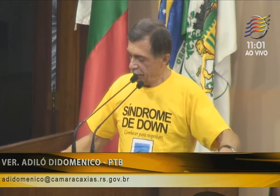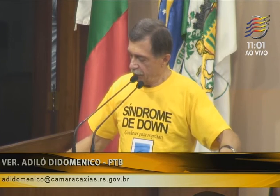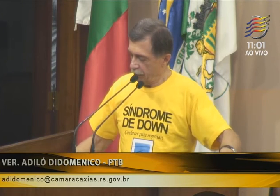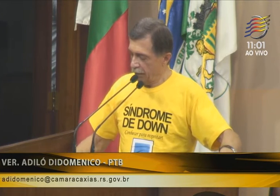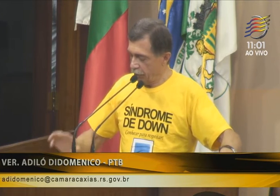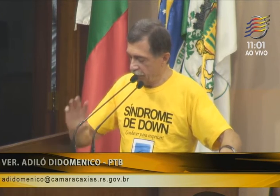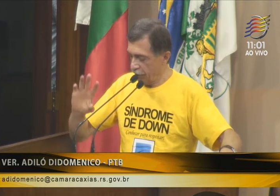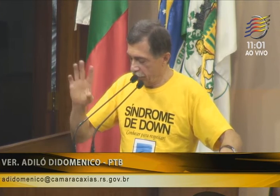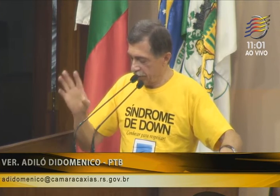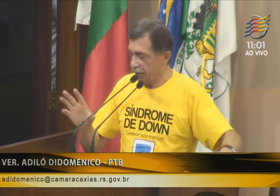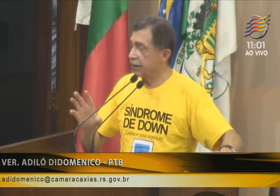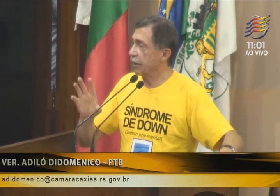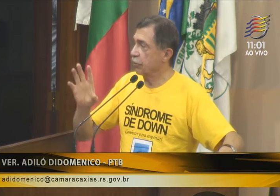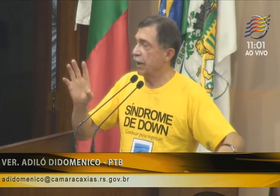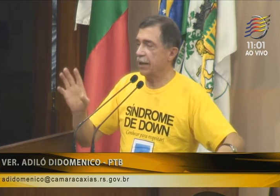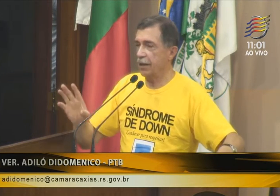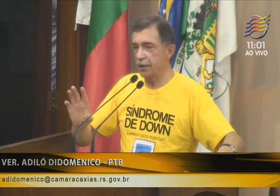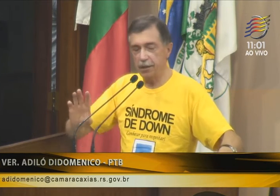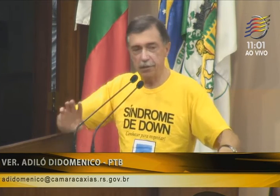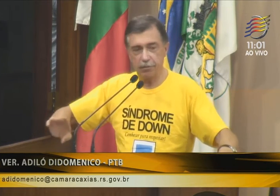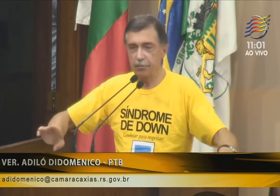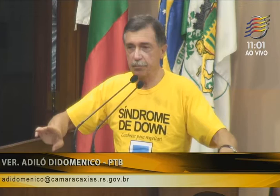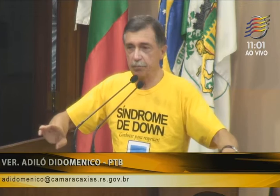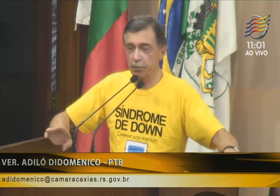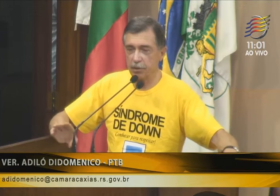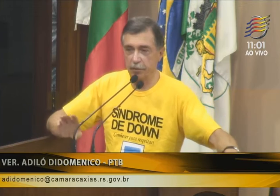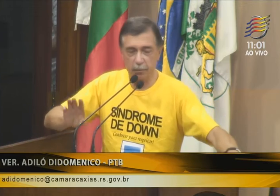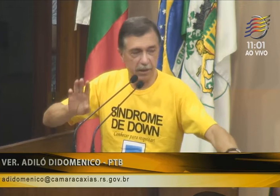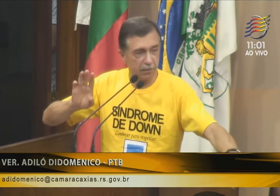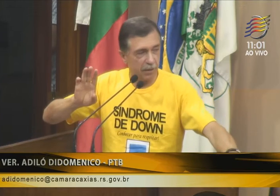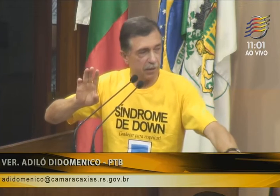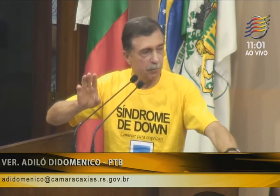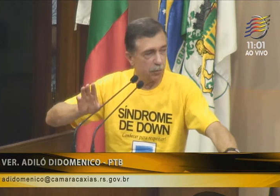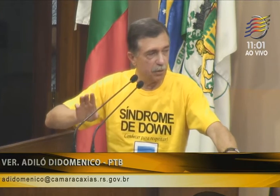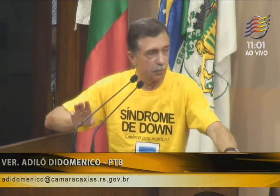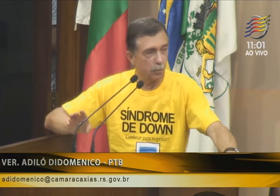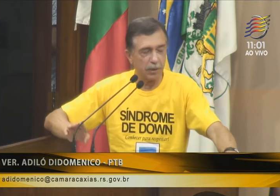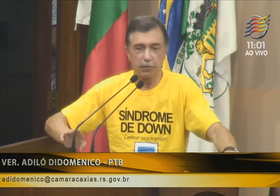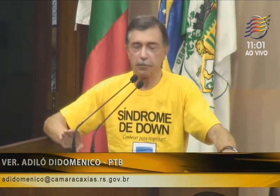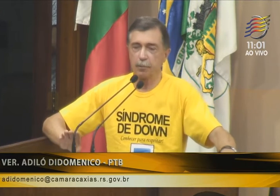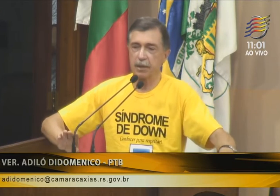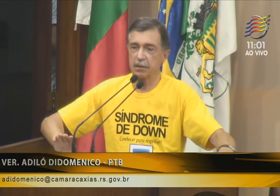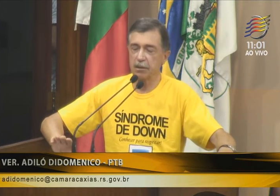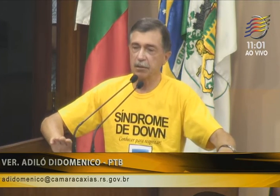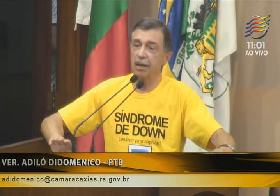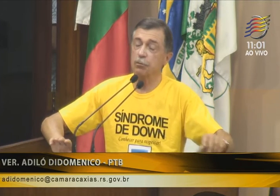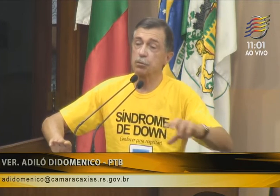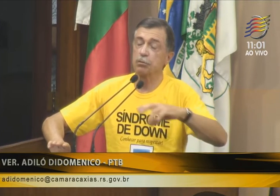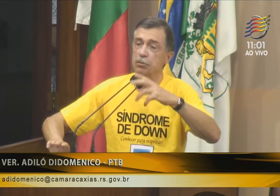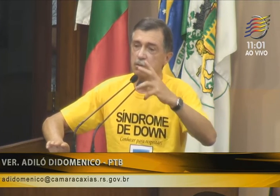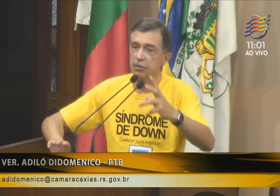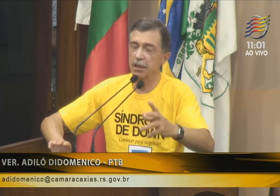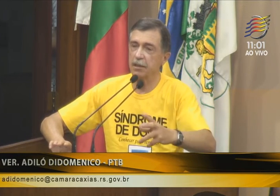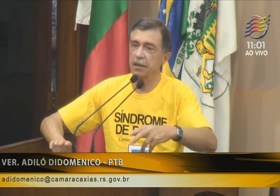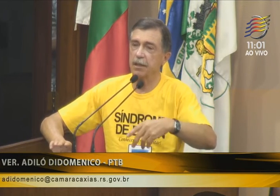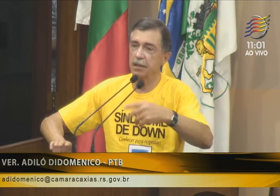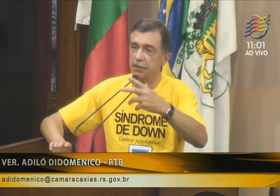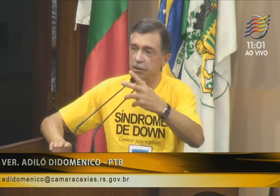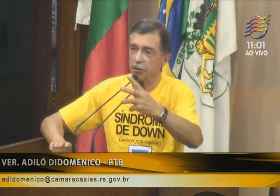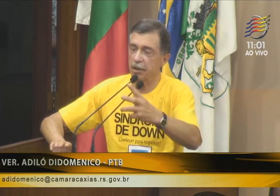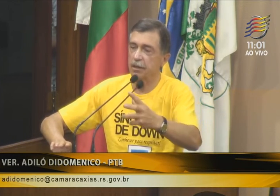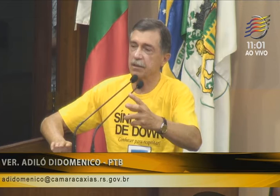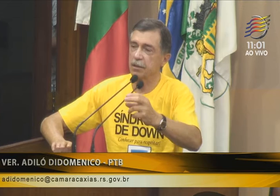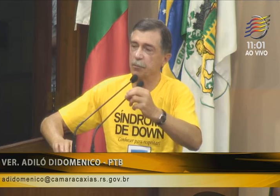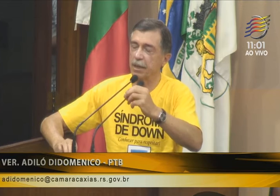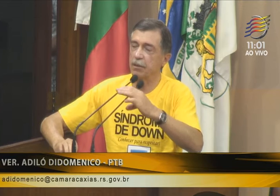E uma outra coisa que está no ar aí, possivelmente vai ser motivo do pedido de informação, há um zum-zum de que teria